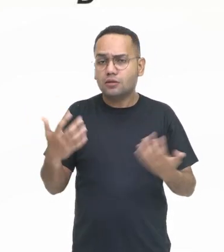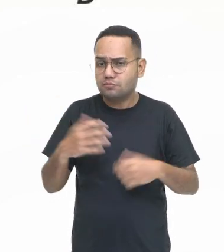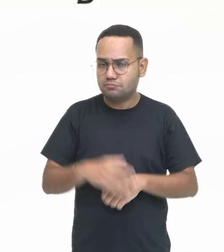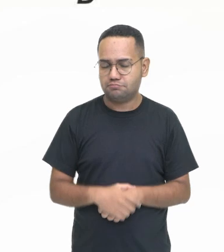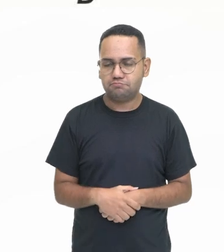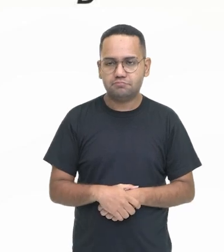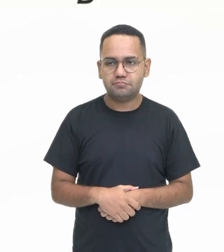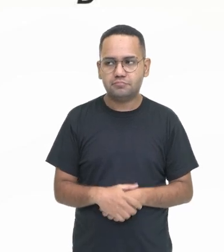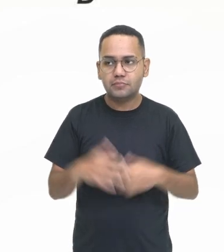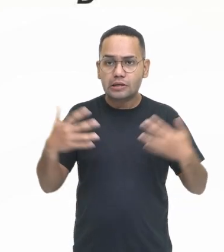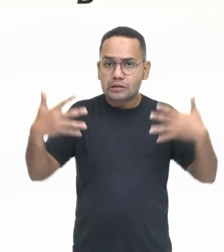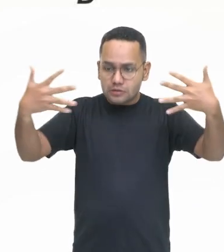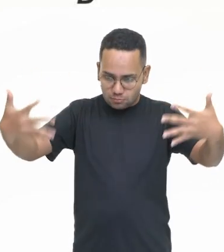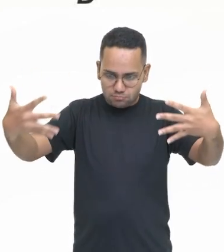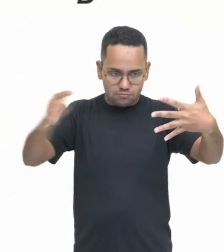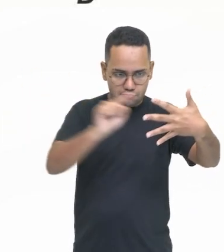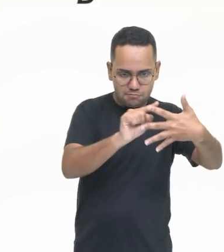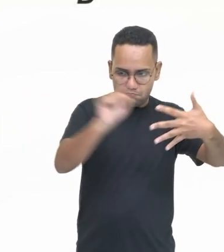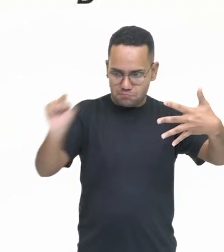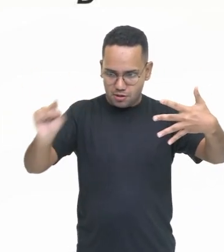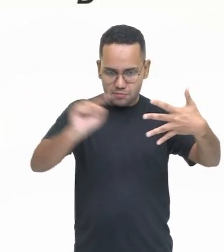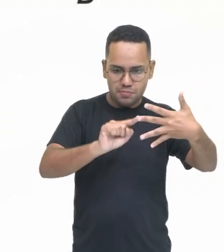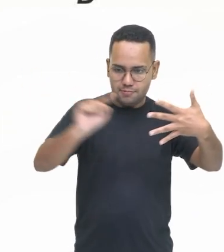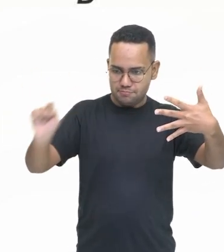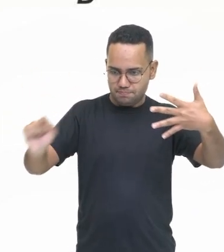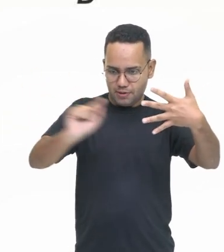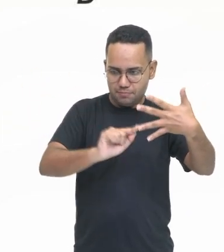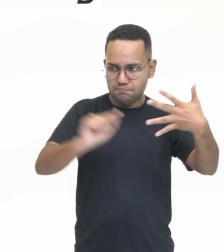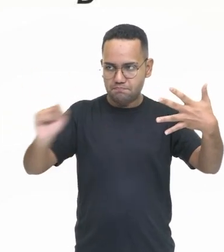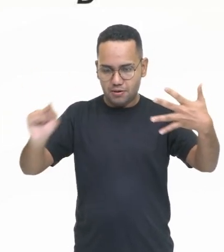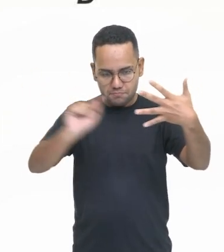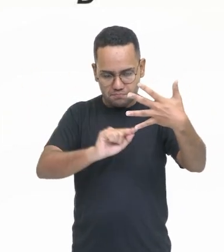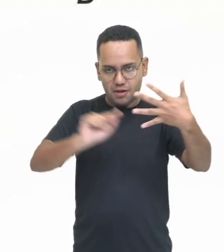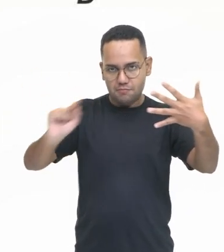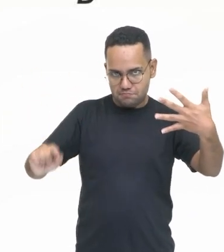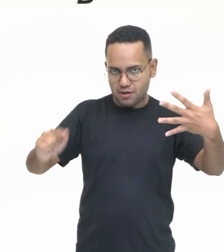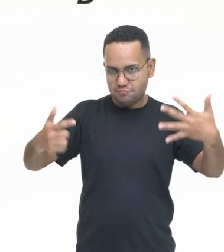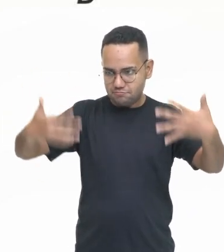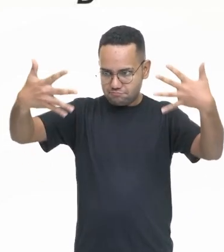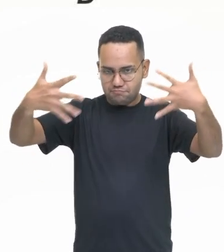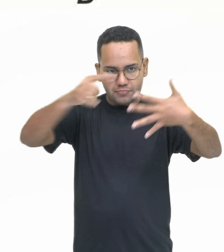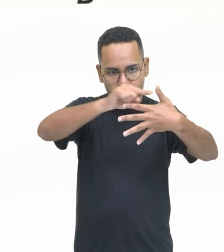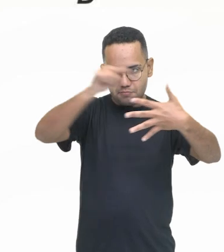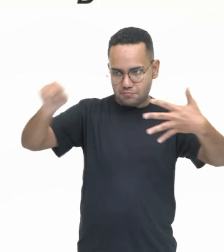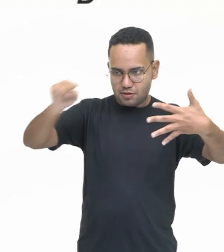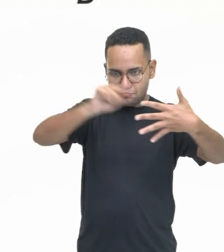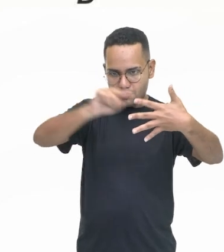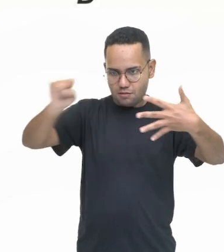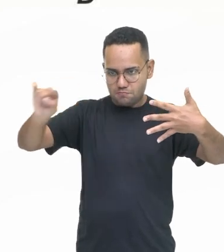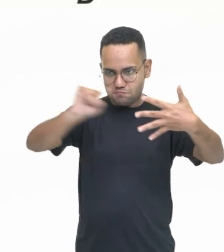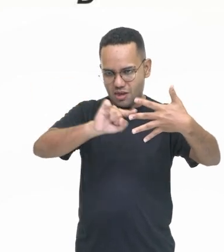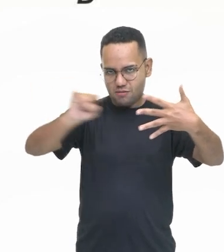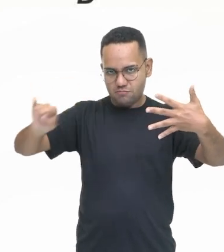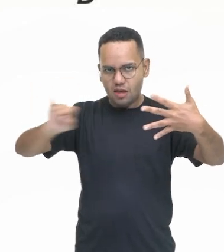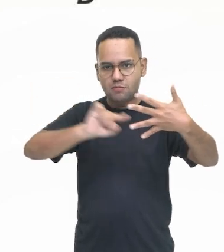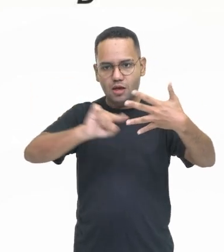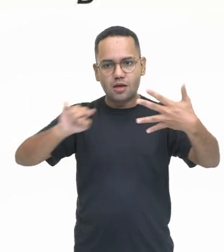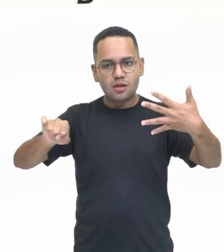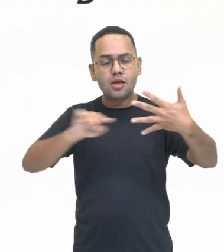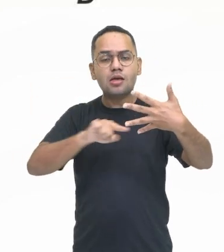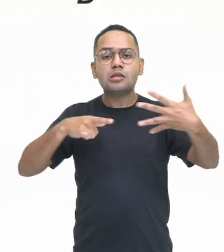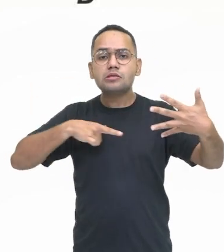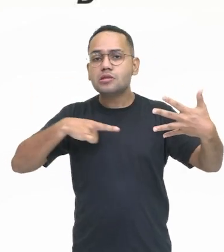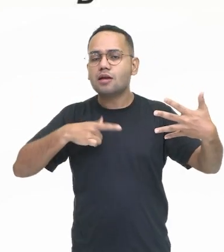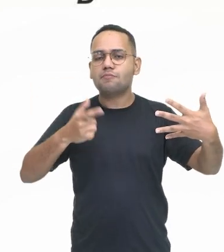que estão relacionados, tá? Que tem lá a pontinha da flecha, né? Ligado com